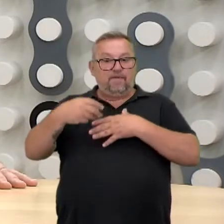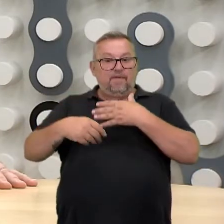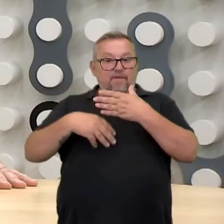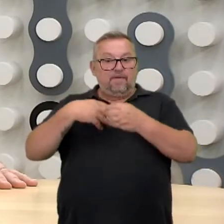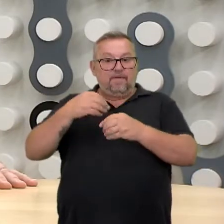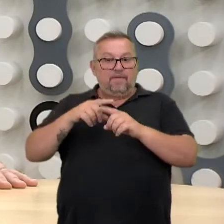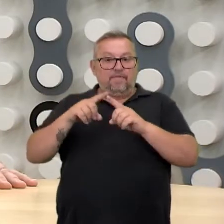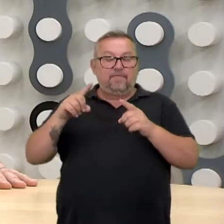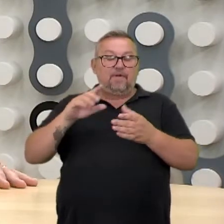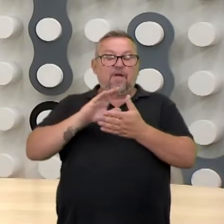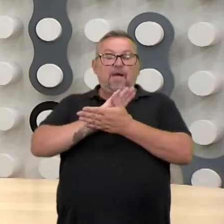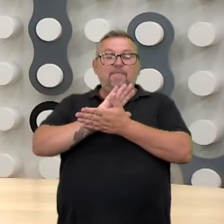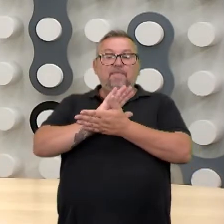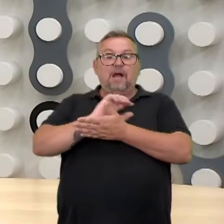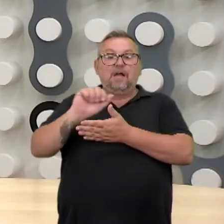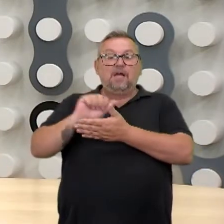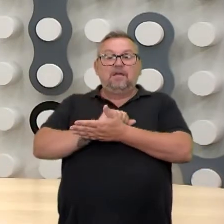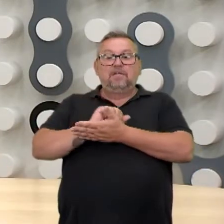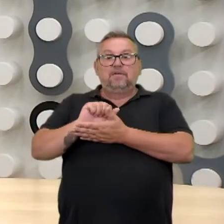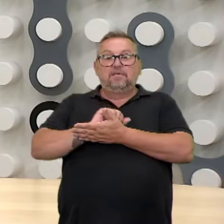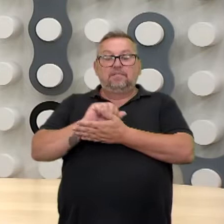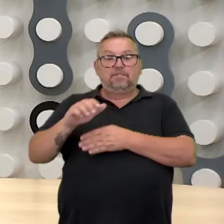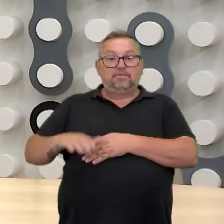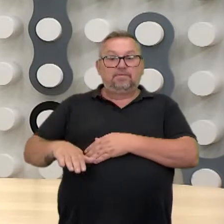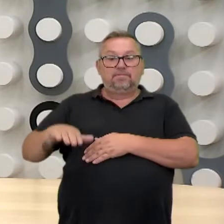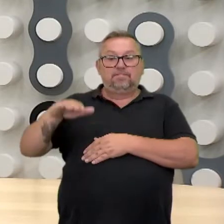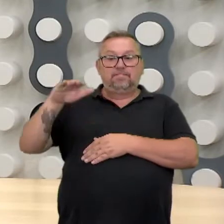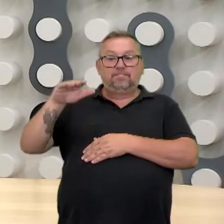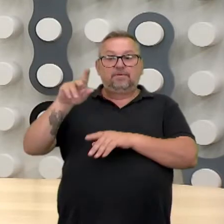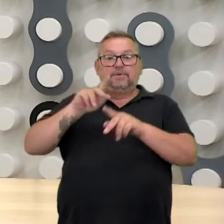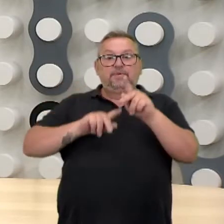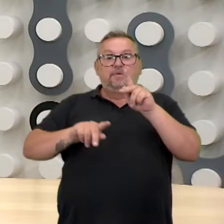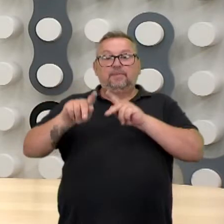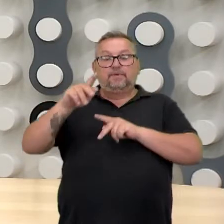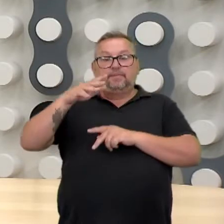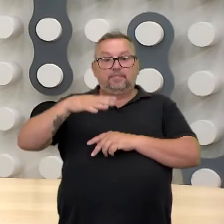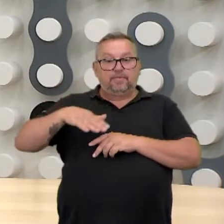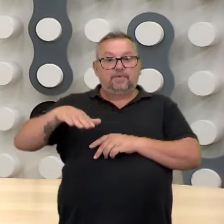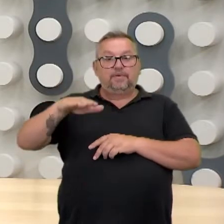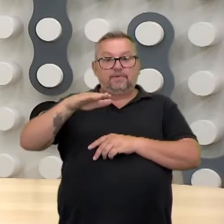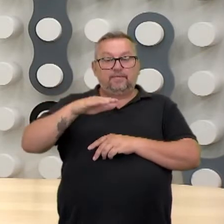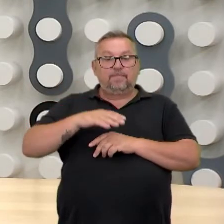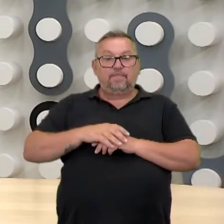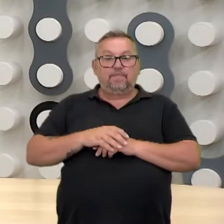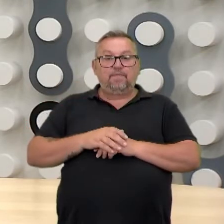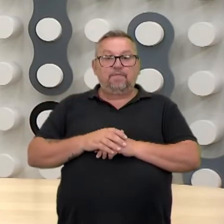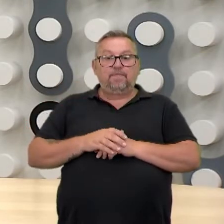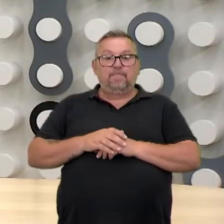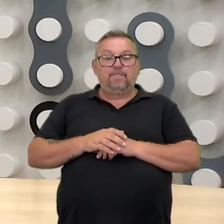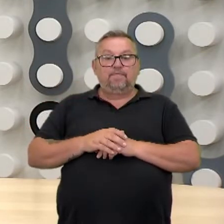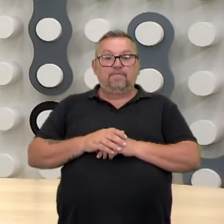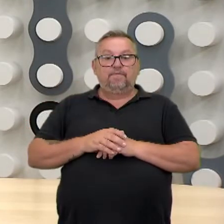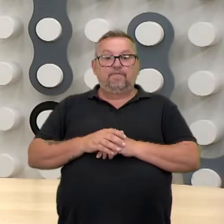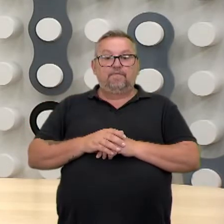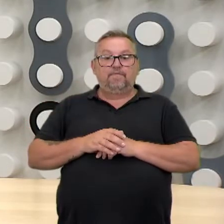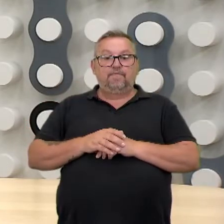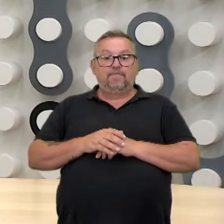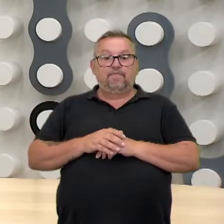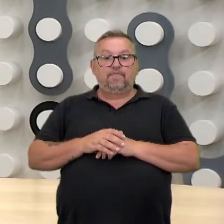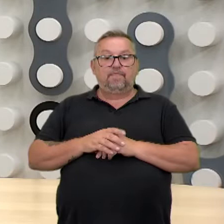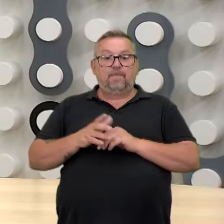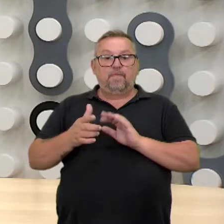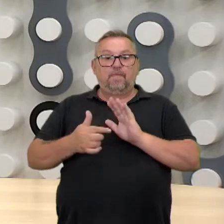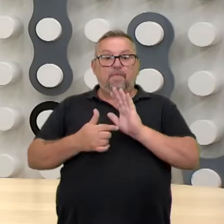acaba atrapalhando no crescimento vegetativo de um país ou de uma região, tá certo? E para mostrar